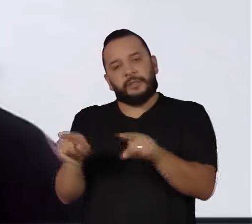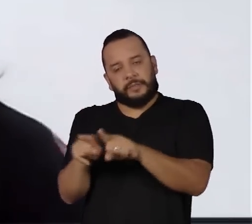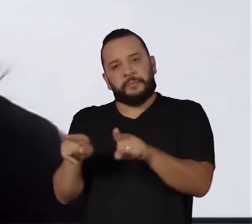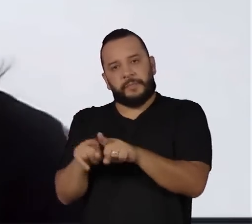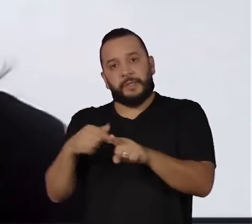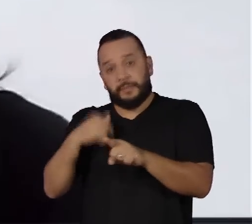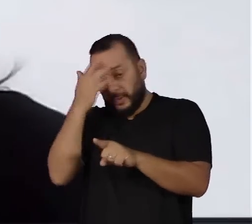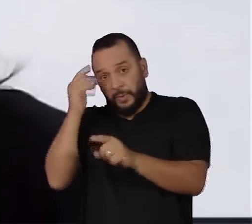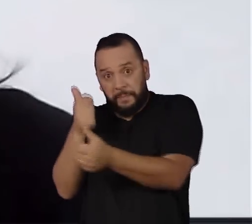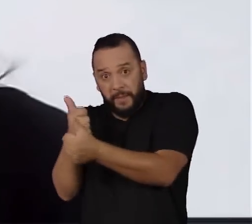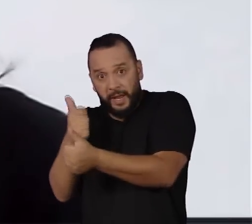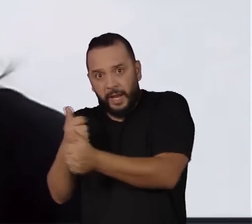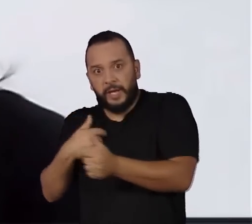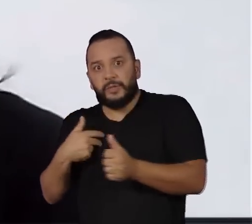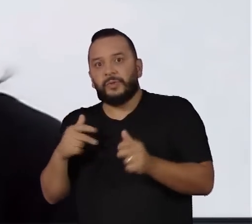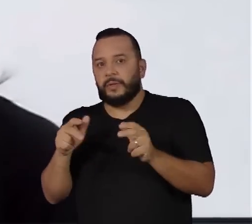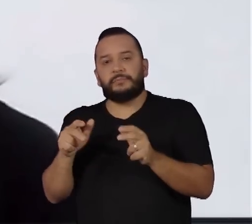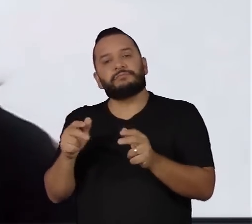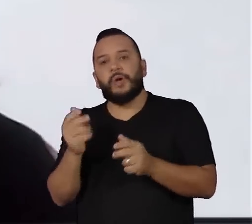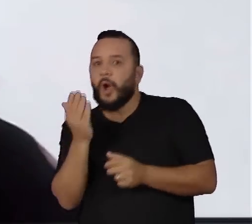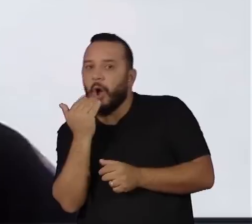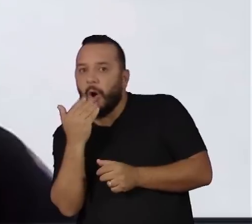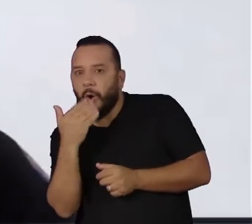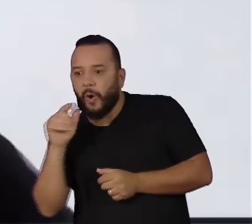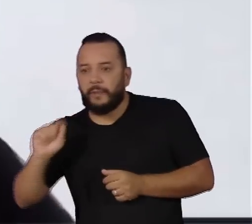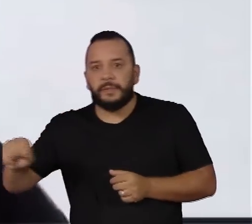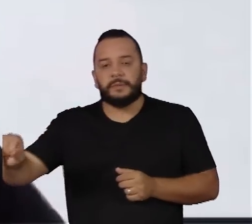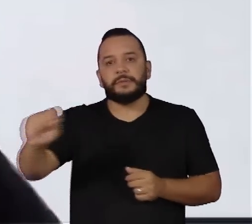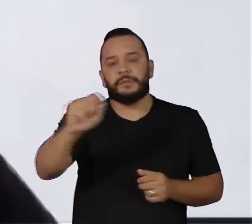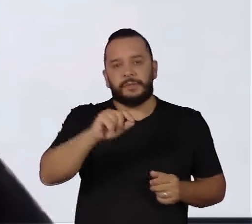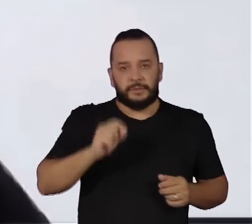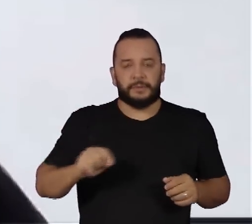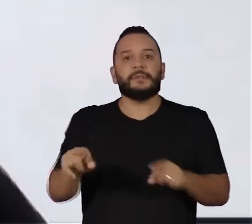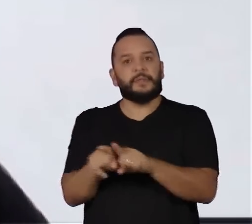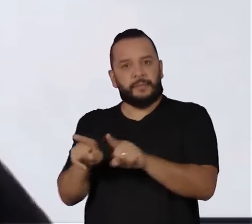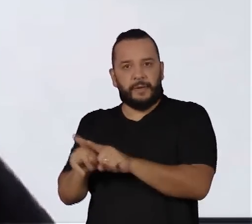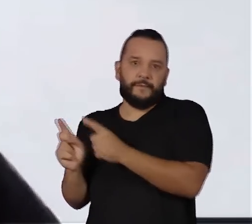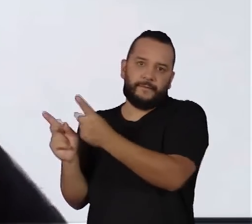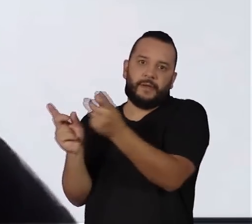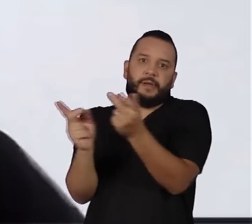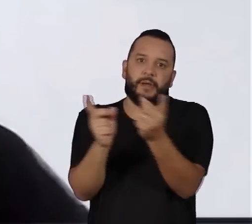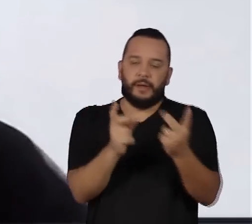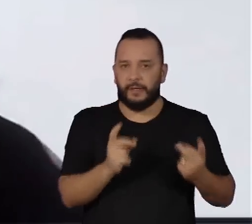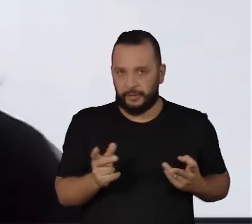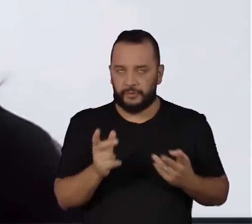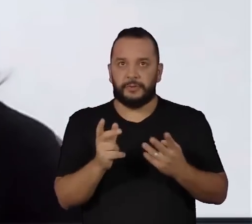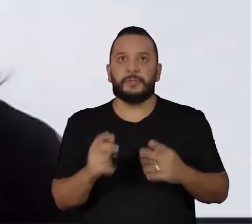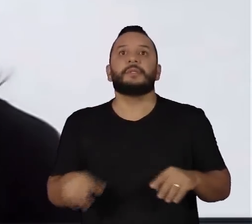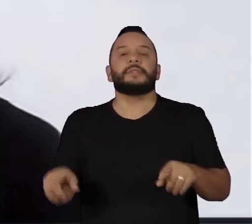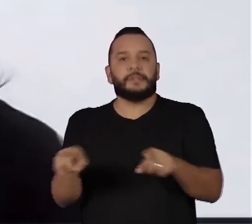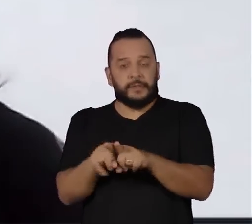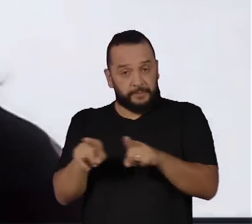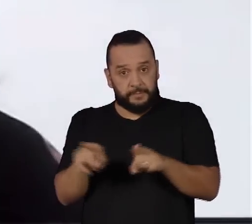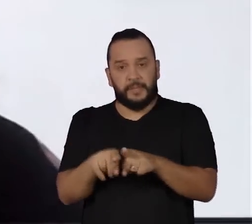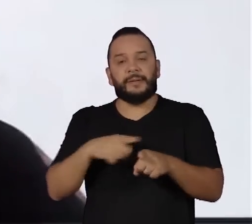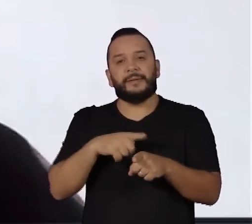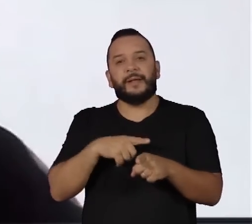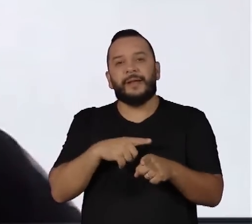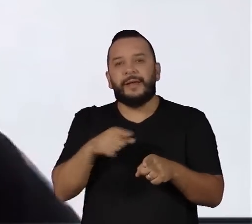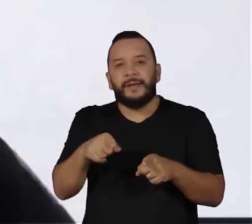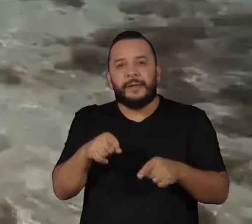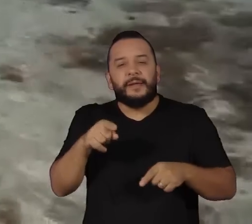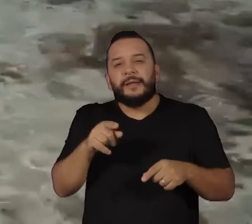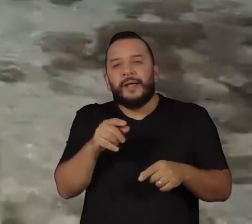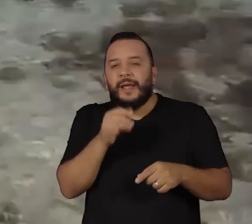para comercialização. Também existem vários organismos que fornecem substâncias para a indústria farmacêutica, por